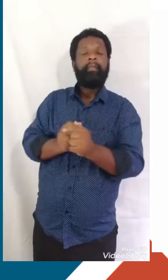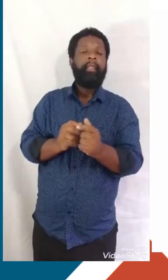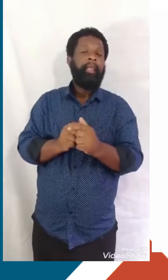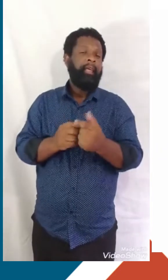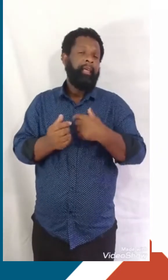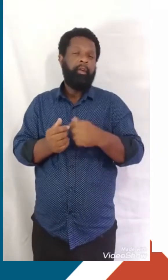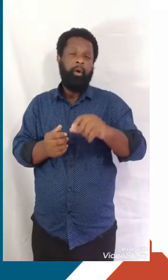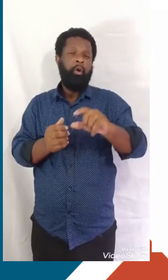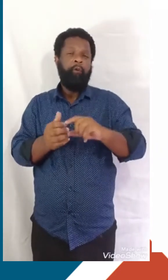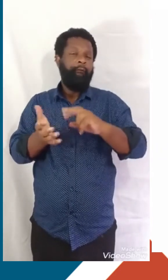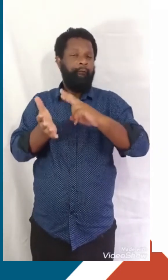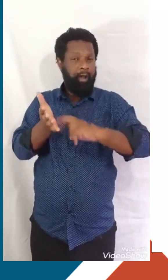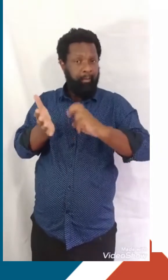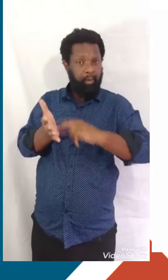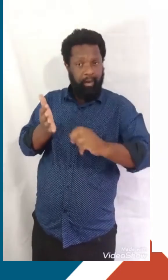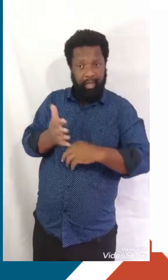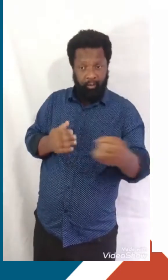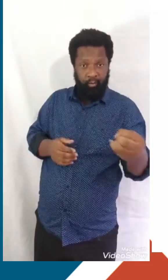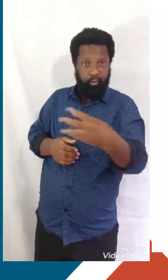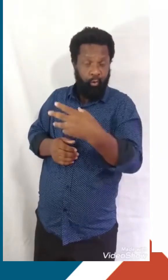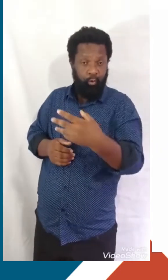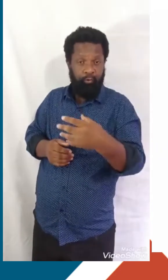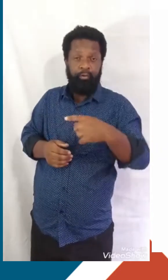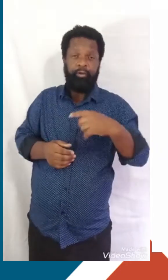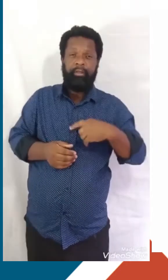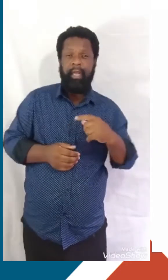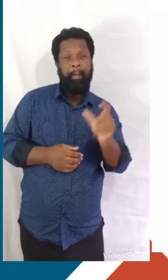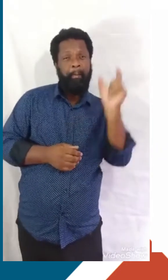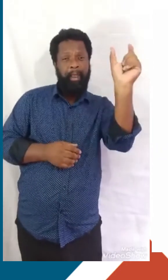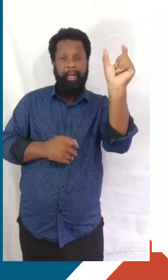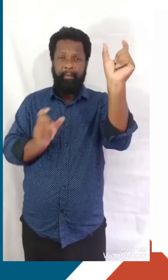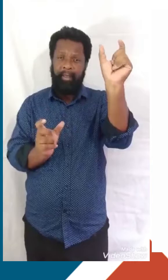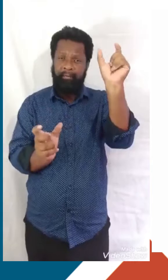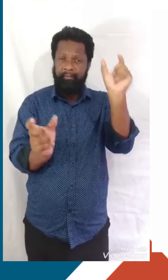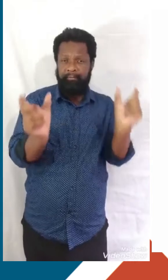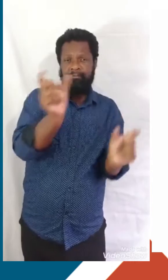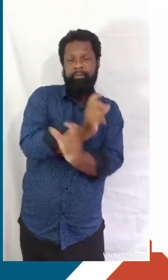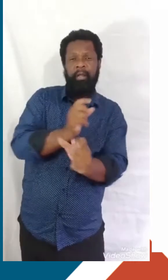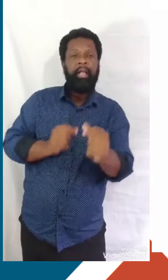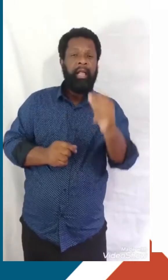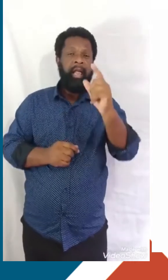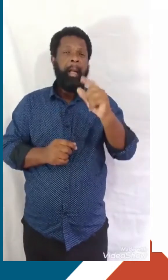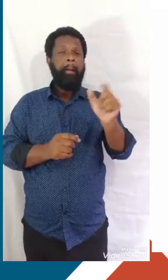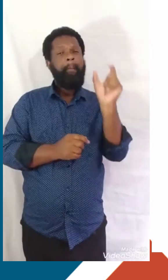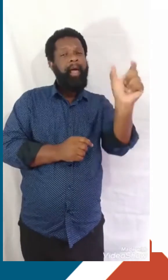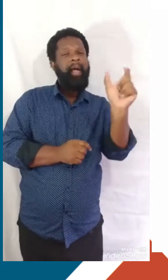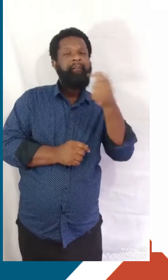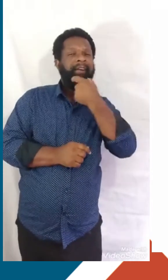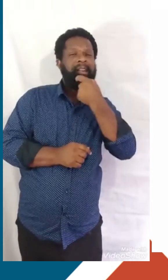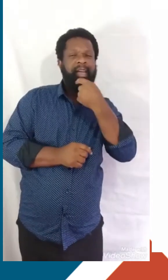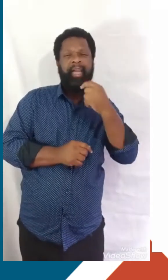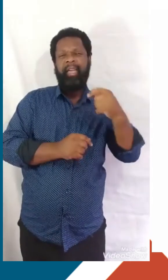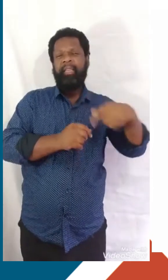léxico ou no vocabulário, uso de neologismos, tecnicismos, estrangeirismos, siglas